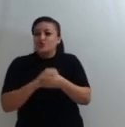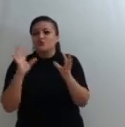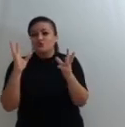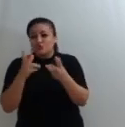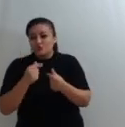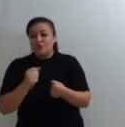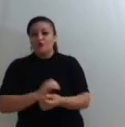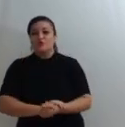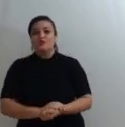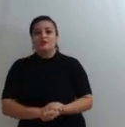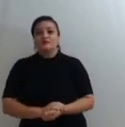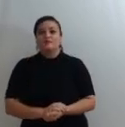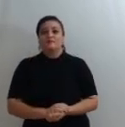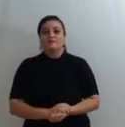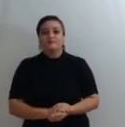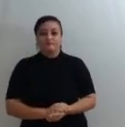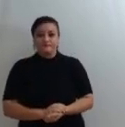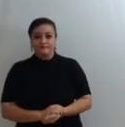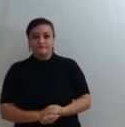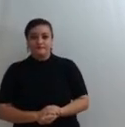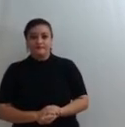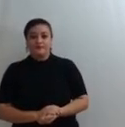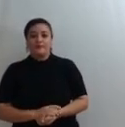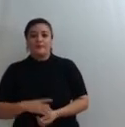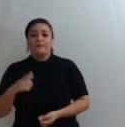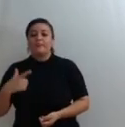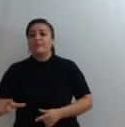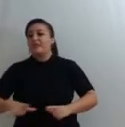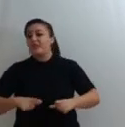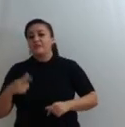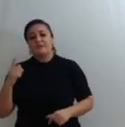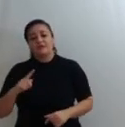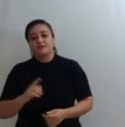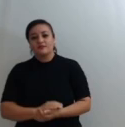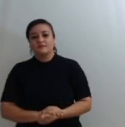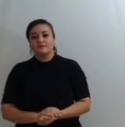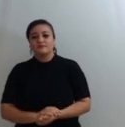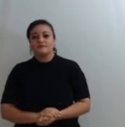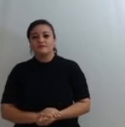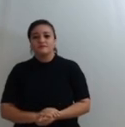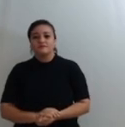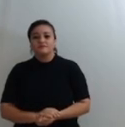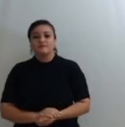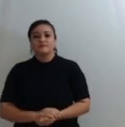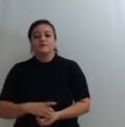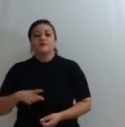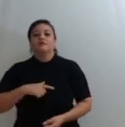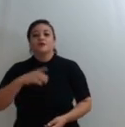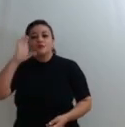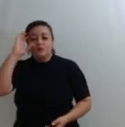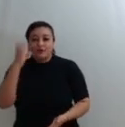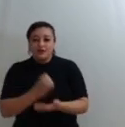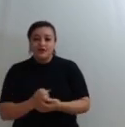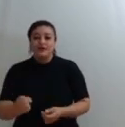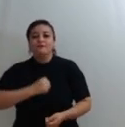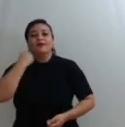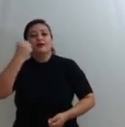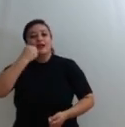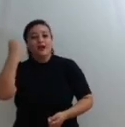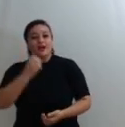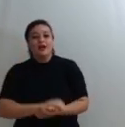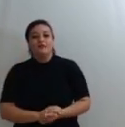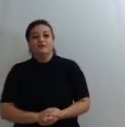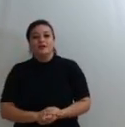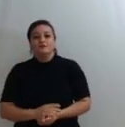basta não ter praticado, né, falta grave nos últimos